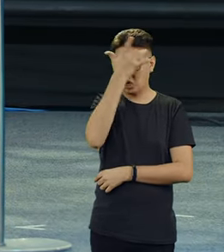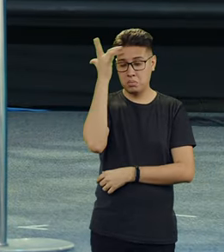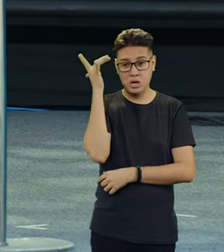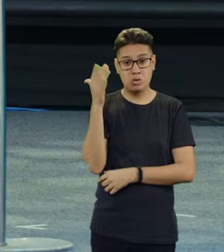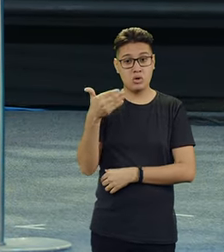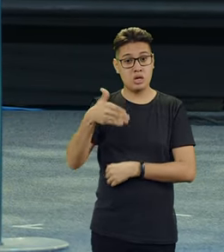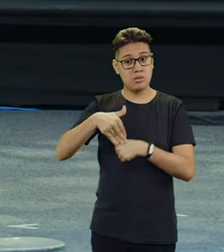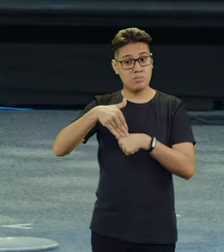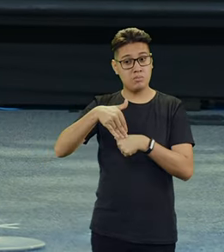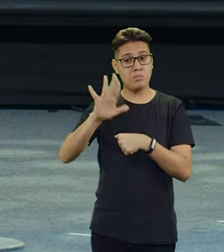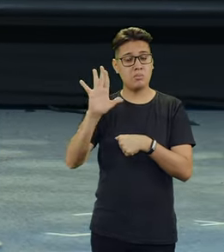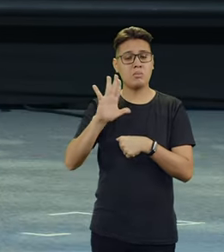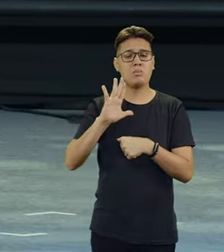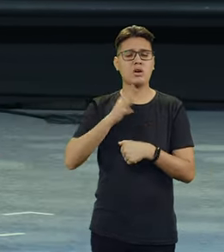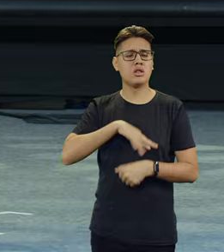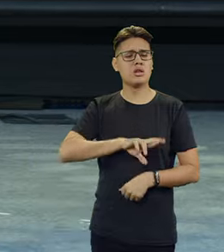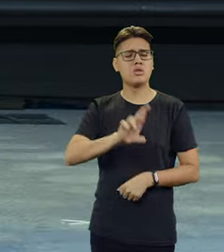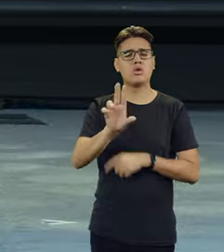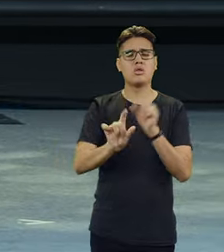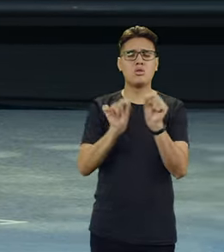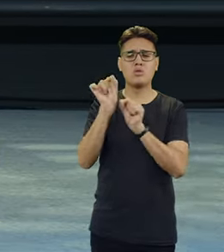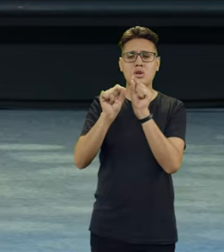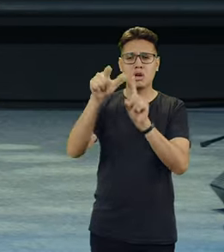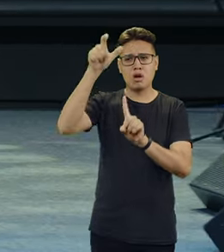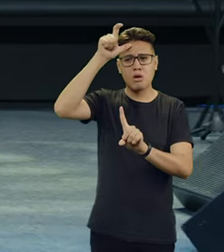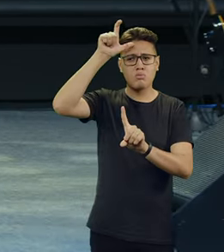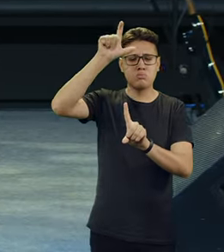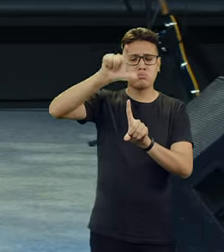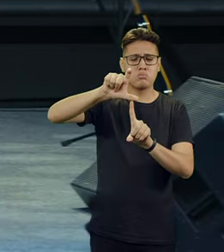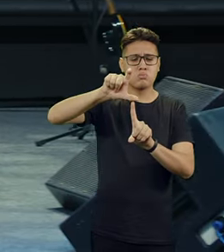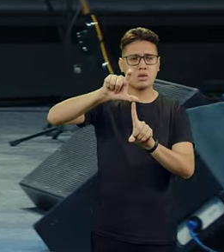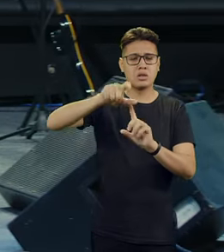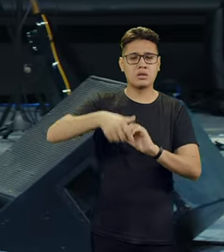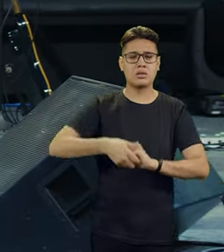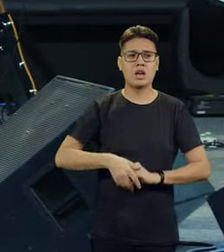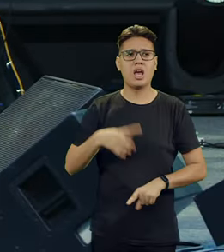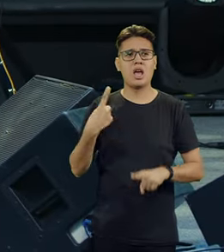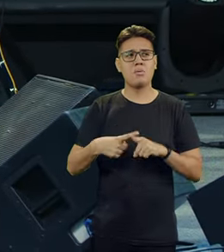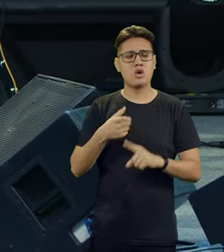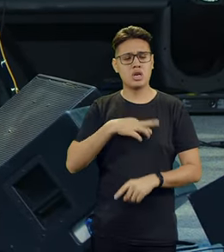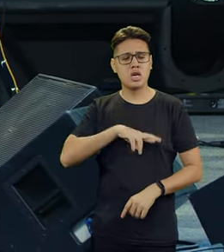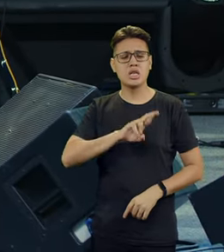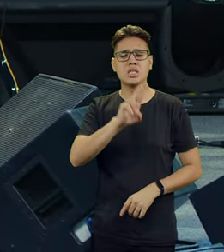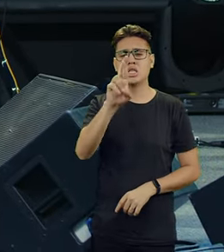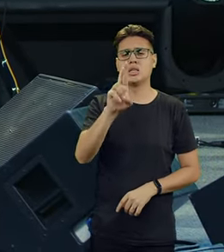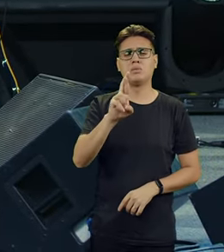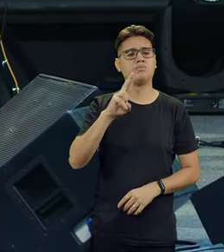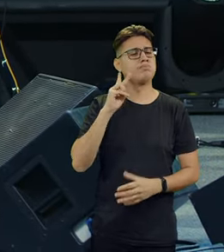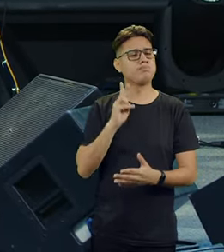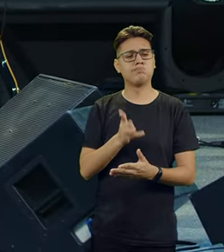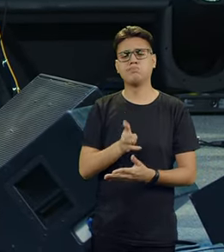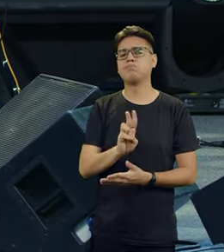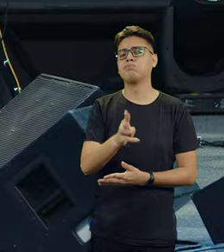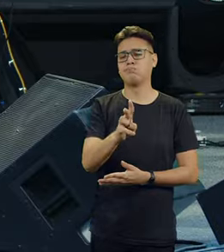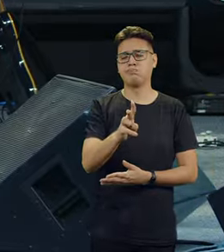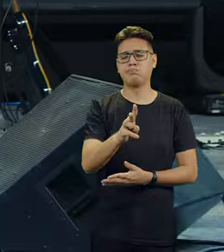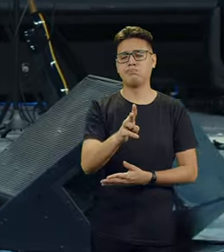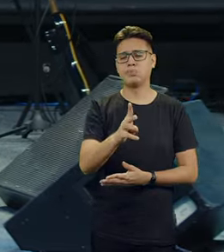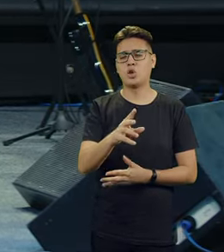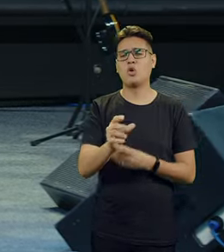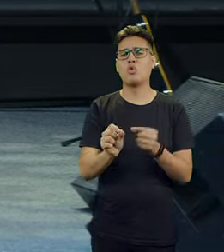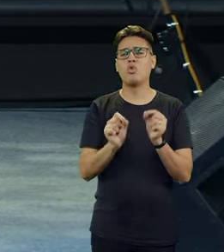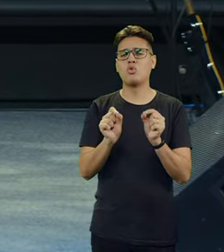Satanás. A religião ultimamente sempre foi assim, é o que